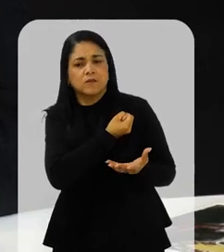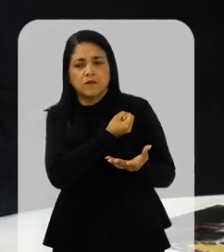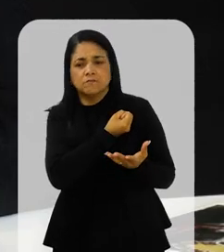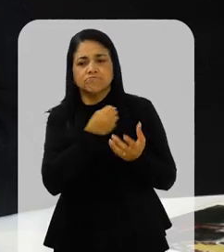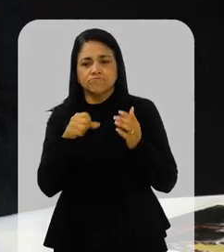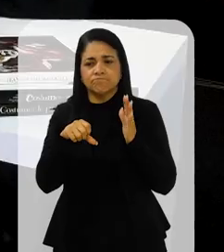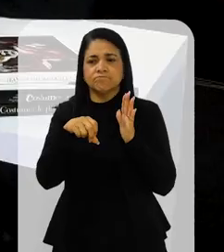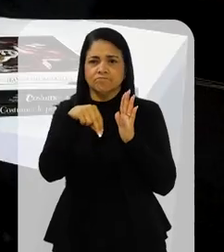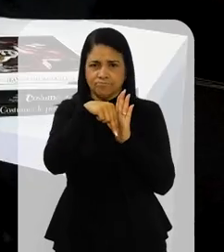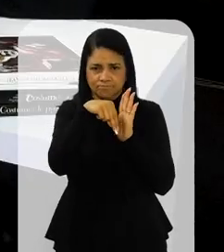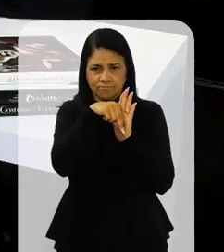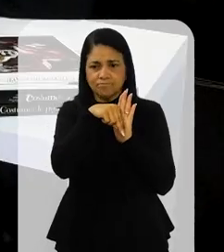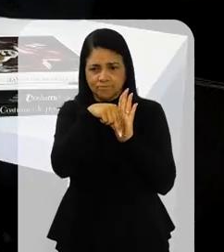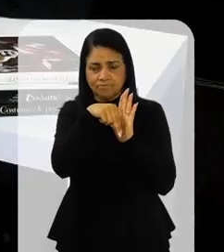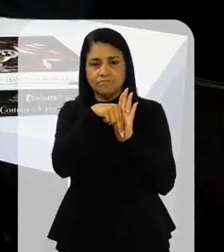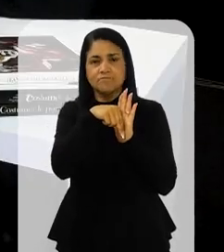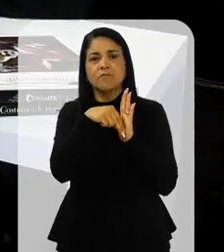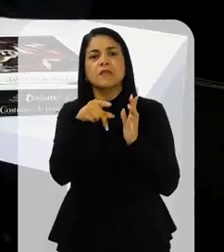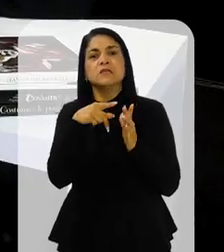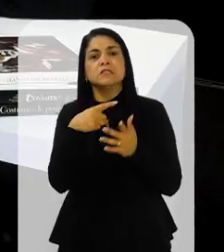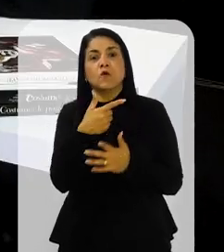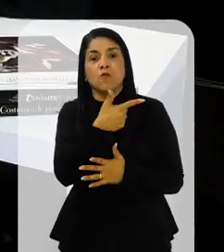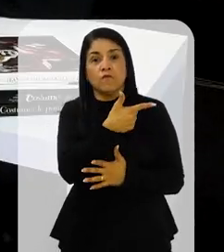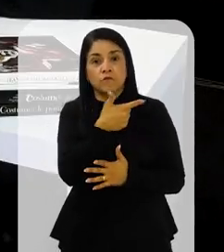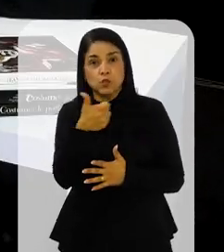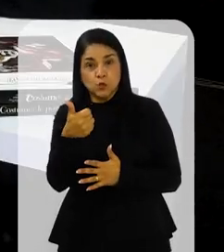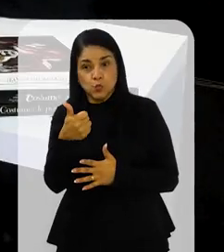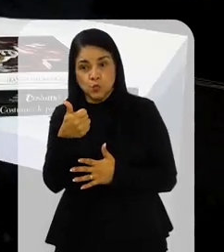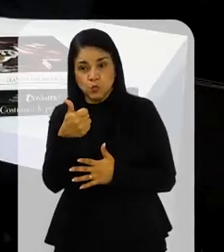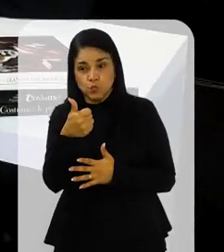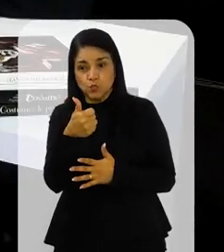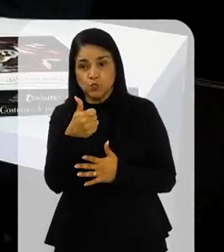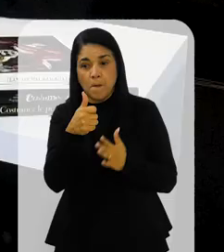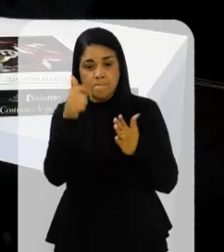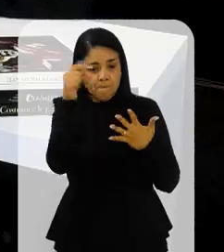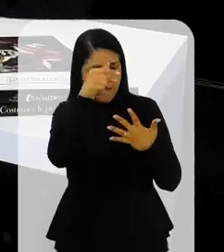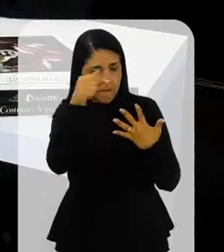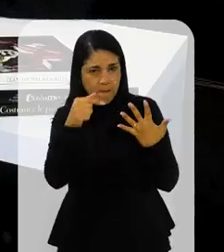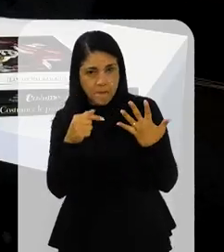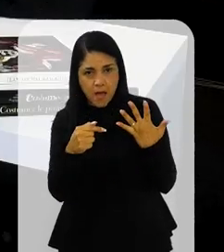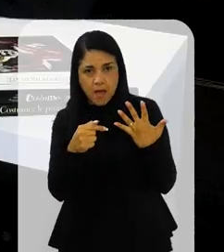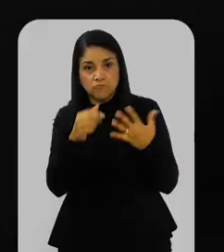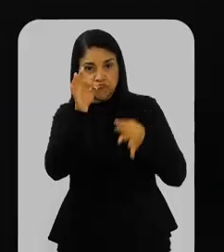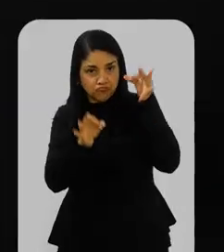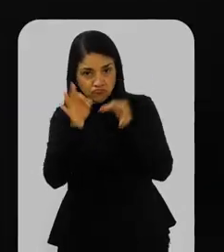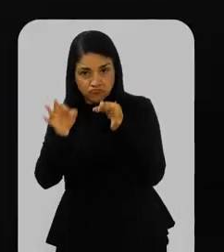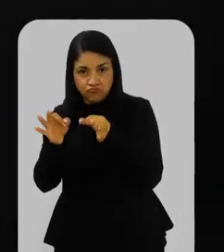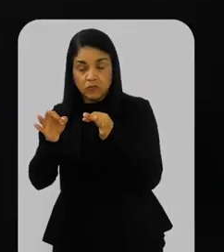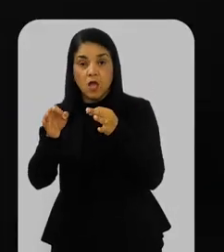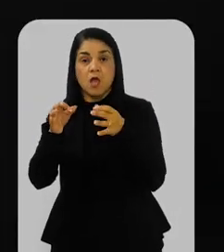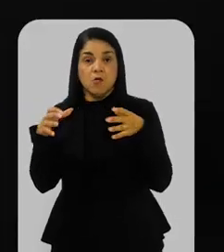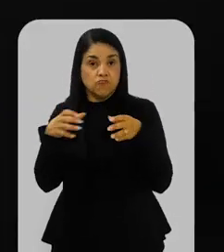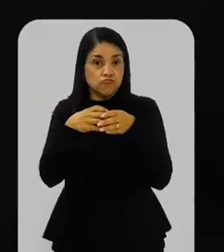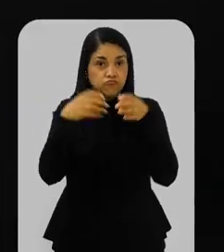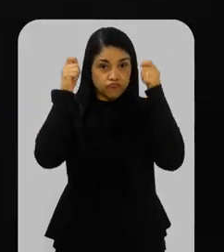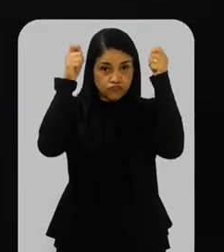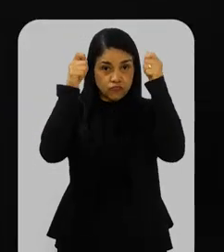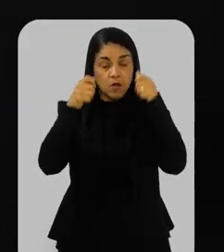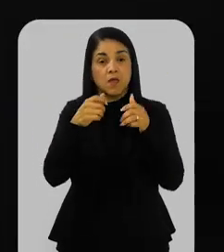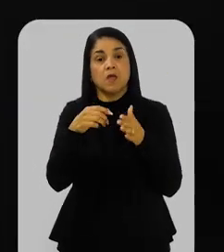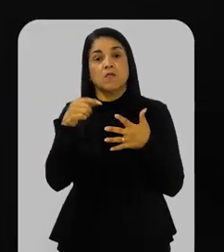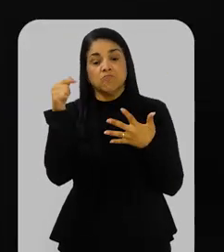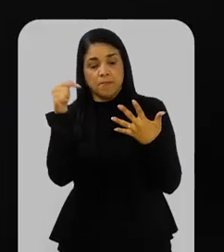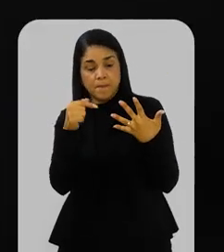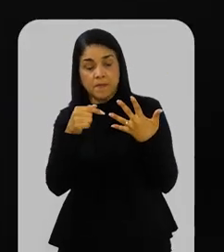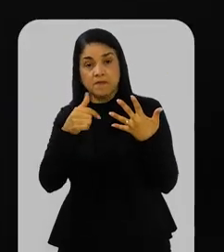pontuação, especificamente falando da torcida? São 21 itens julgados e a torcida, a galera,